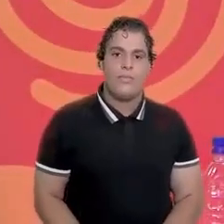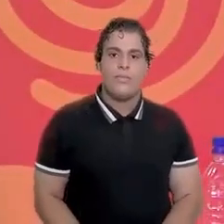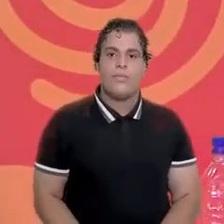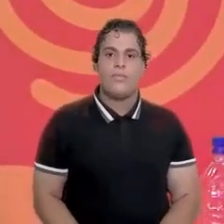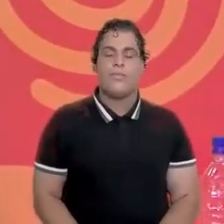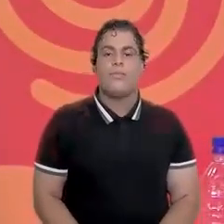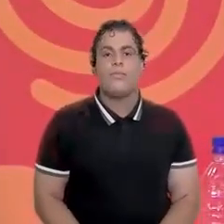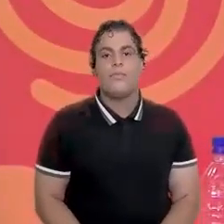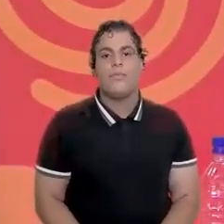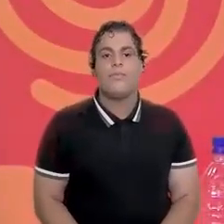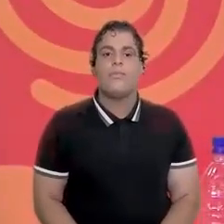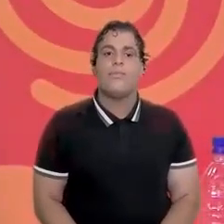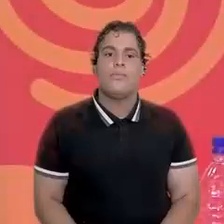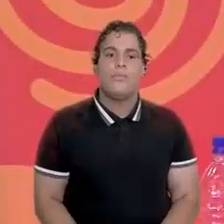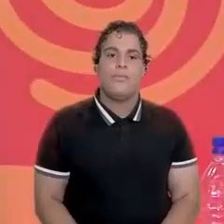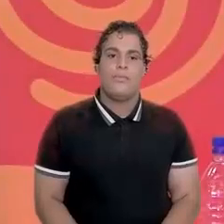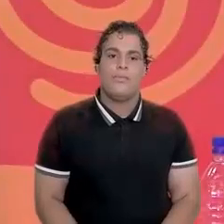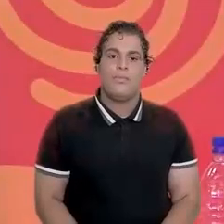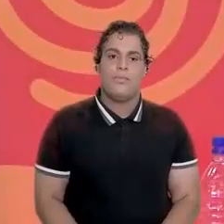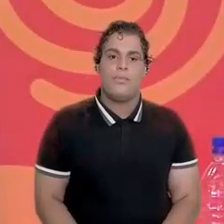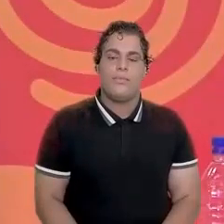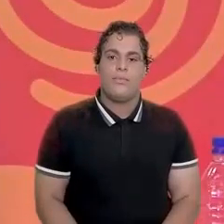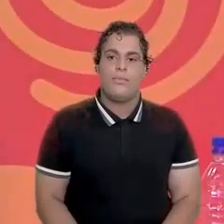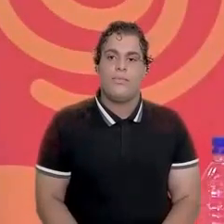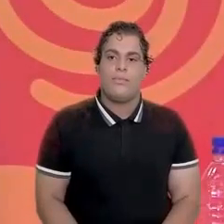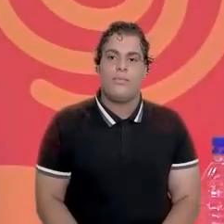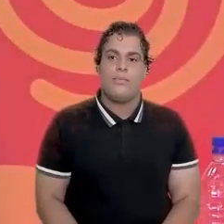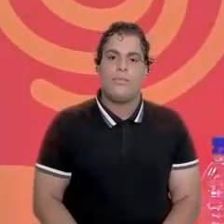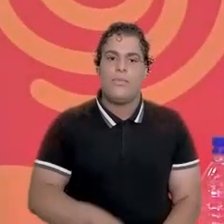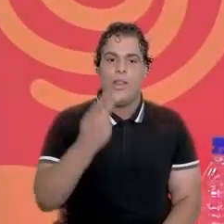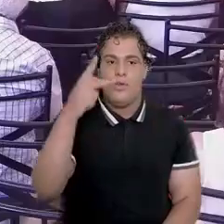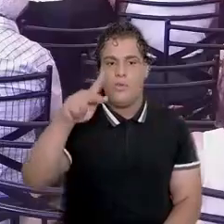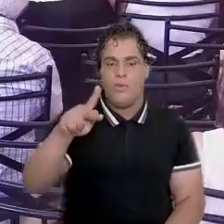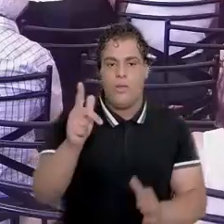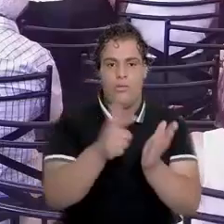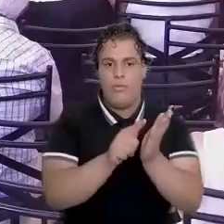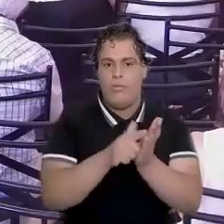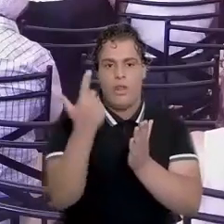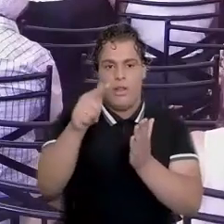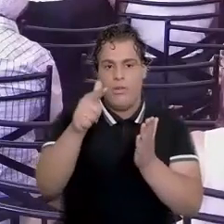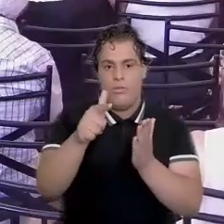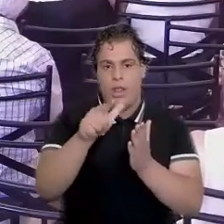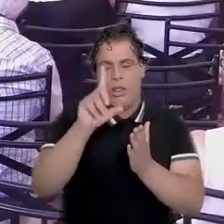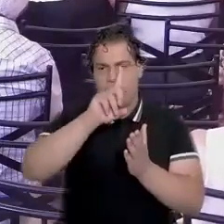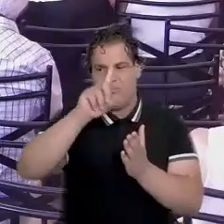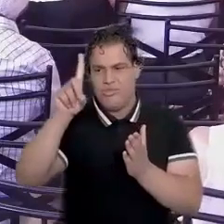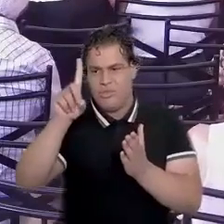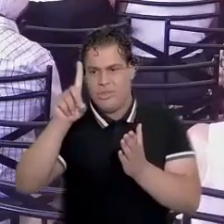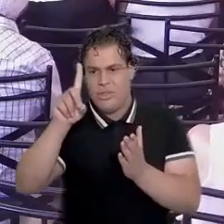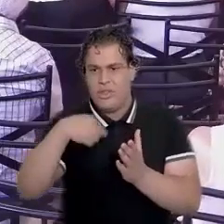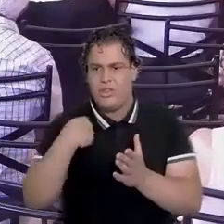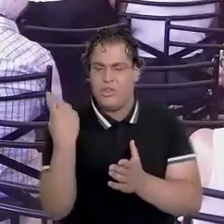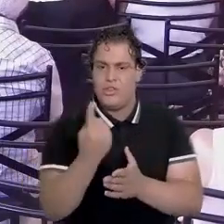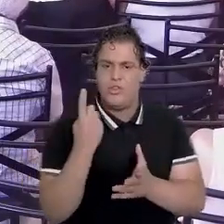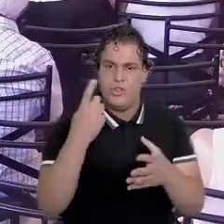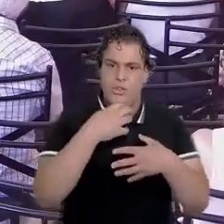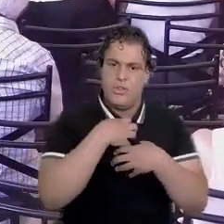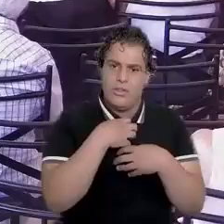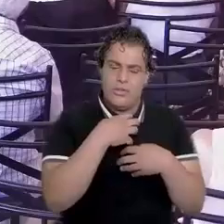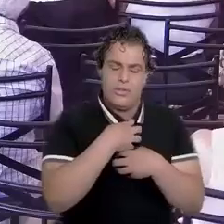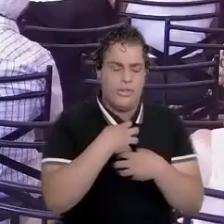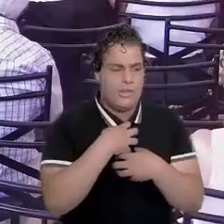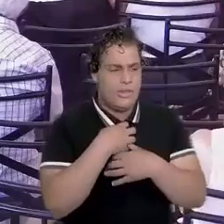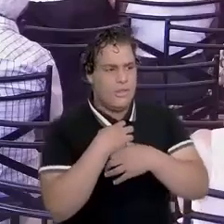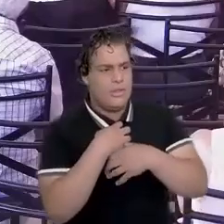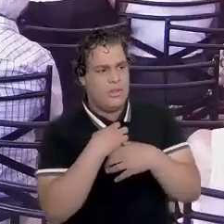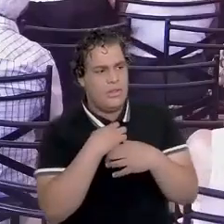com esses ditados. Apesar do seu livro não ser datado, quando a gente lê ele, a gente